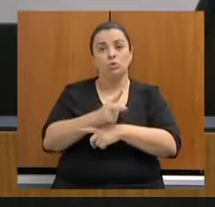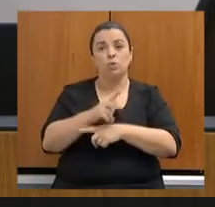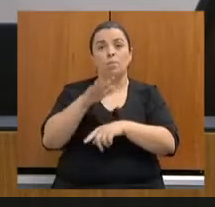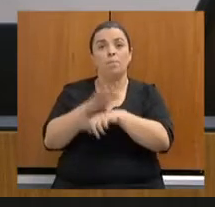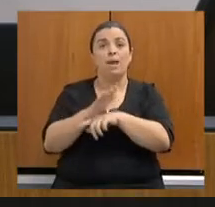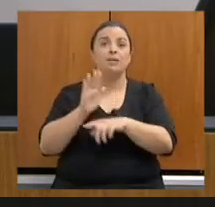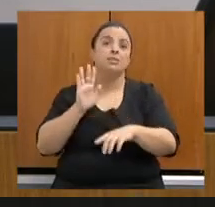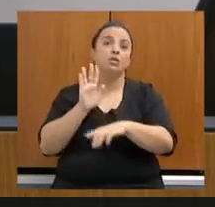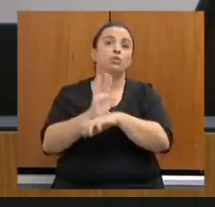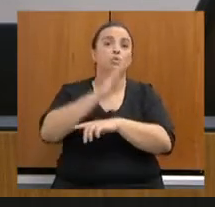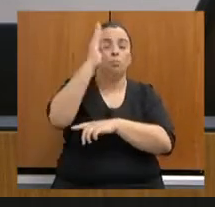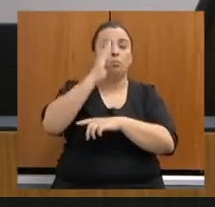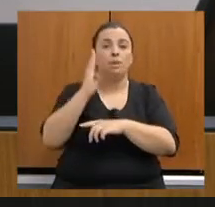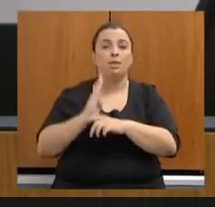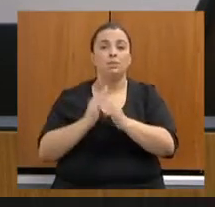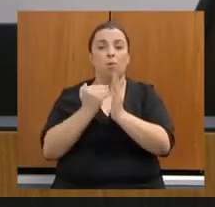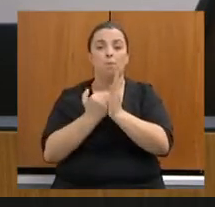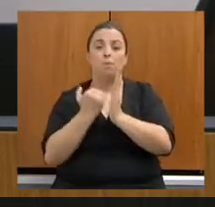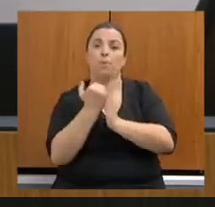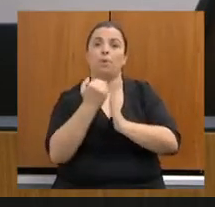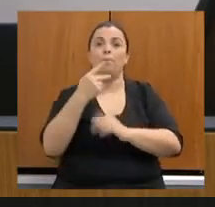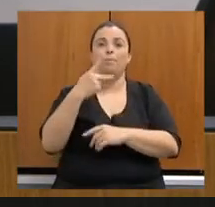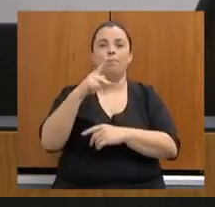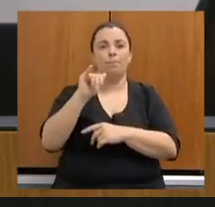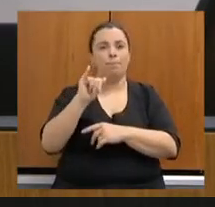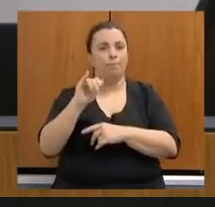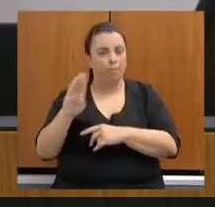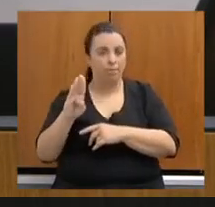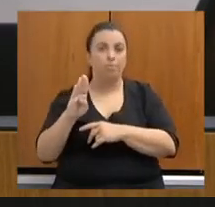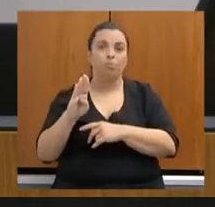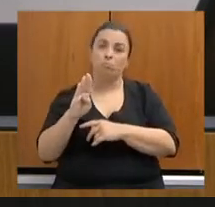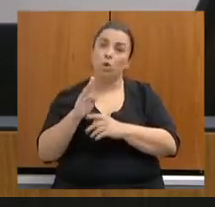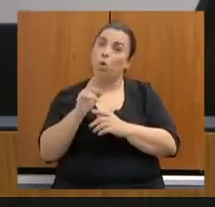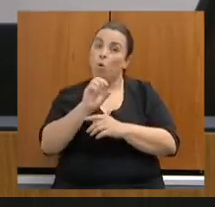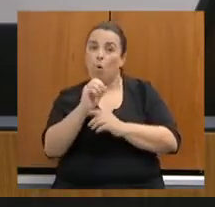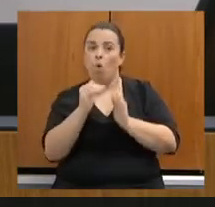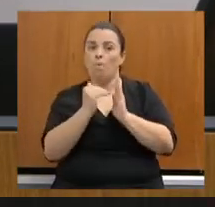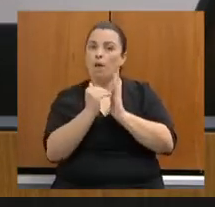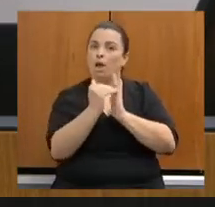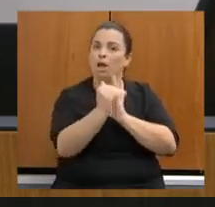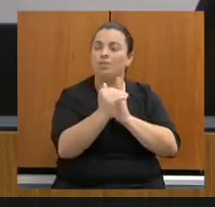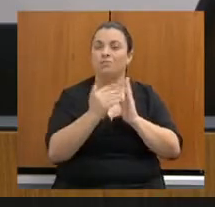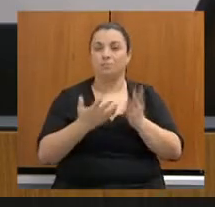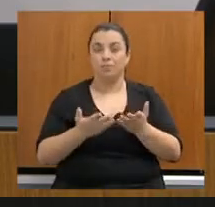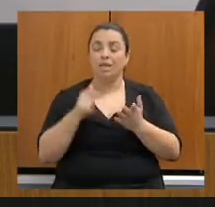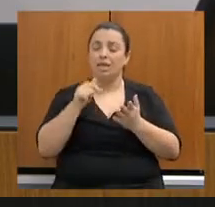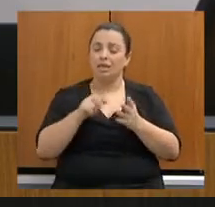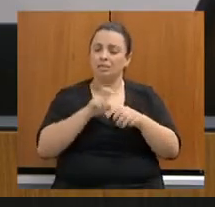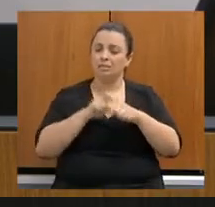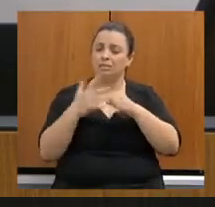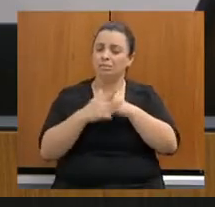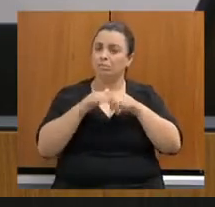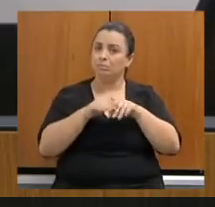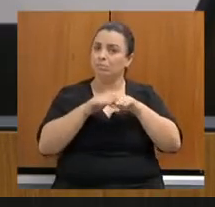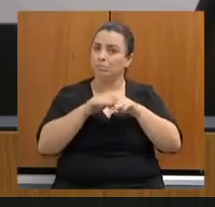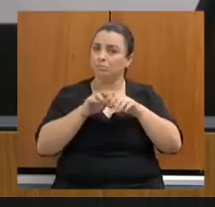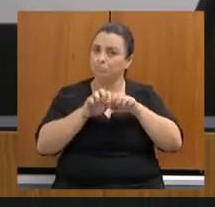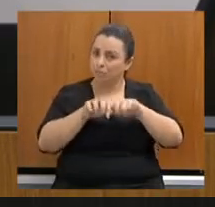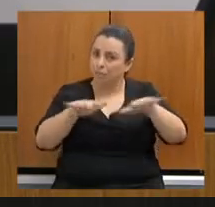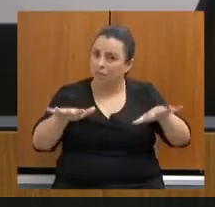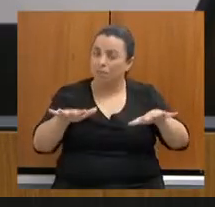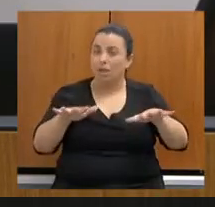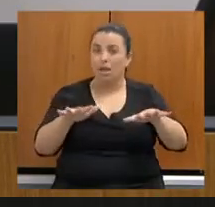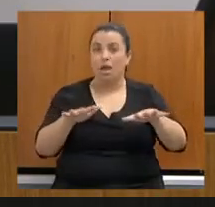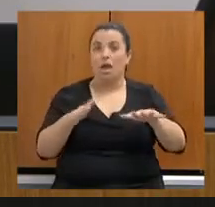o Brasil manter num patamar melhor durante essa pandemia Todos nós sabemos que alguns setores